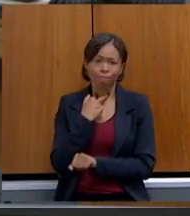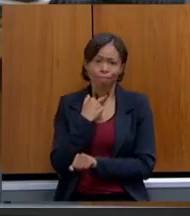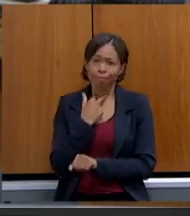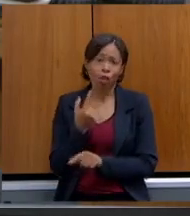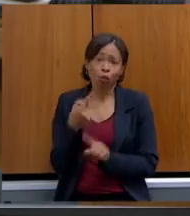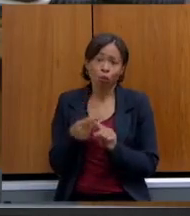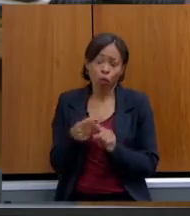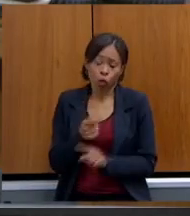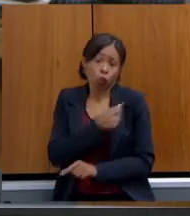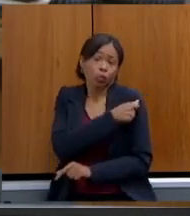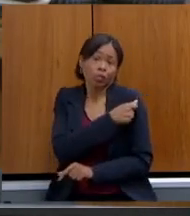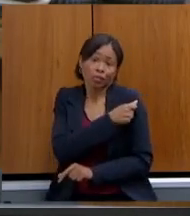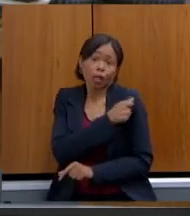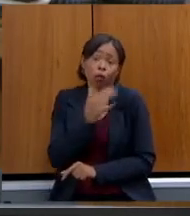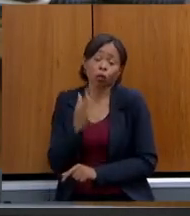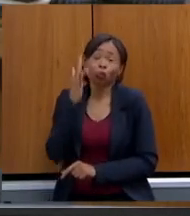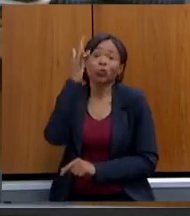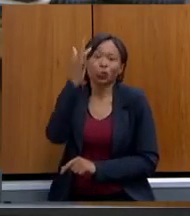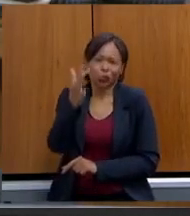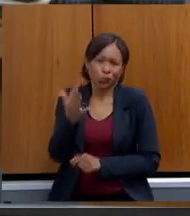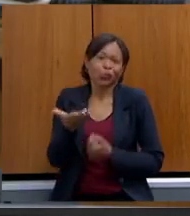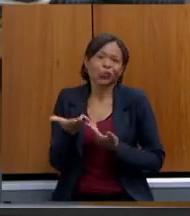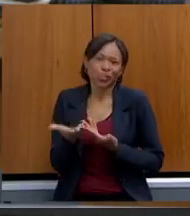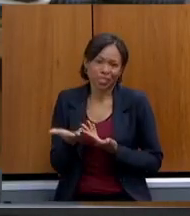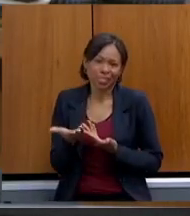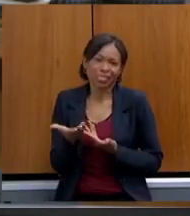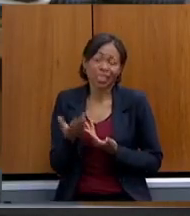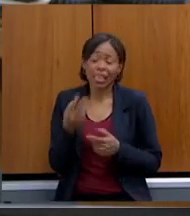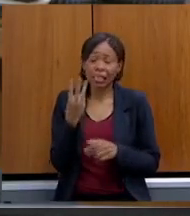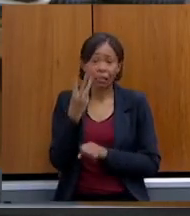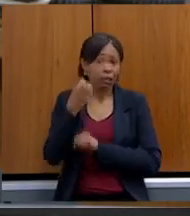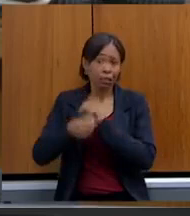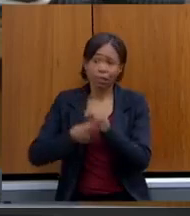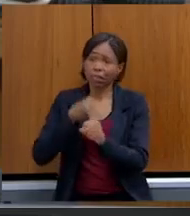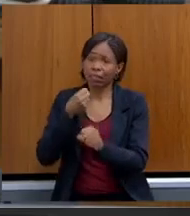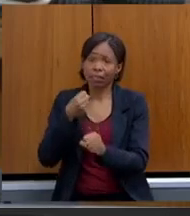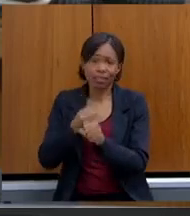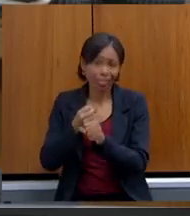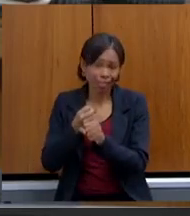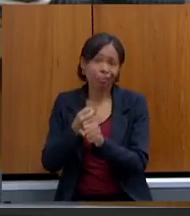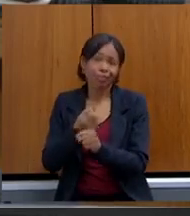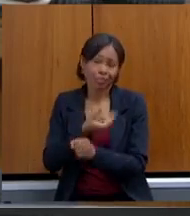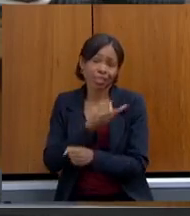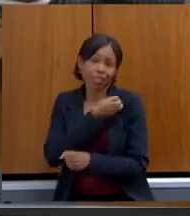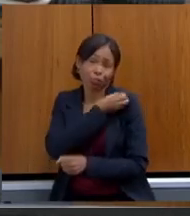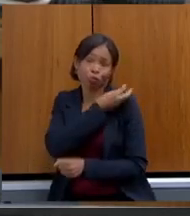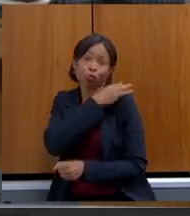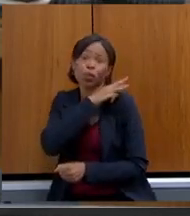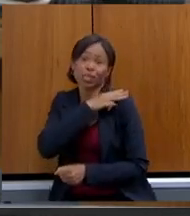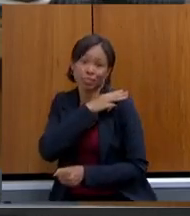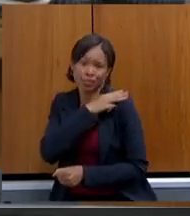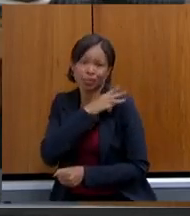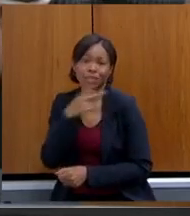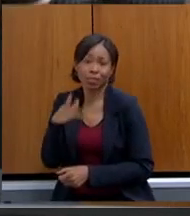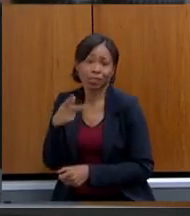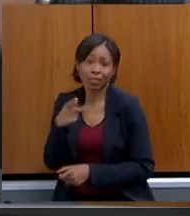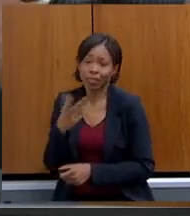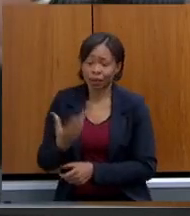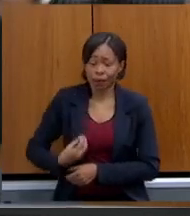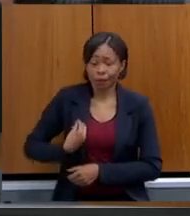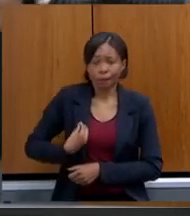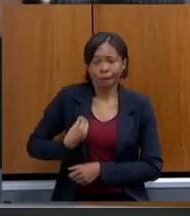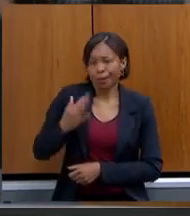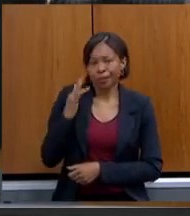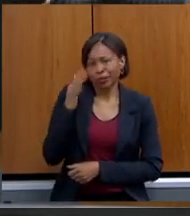dar um futuro para esse jovem porque ele passa de três anos e aqueles três anos vão definir ajuda dele numa escola em que